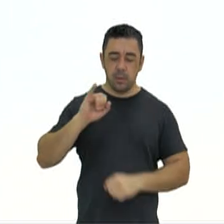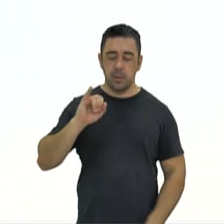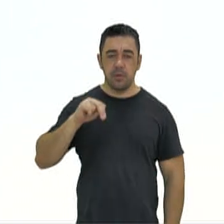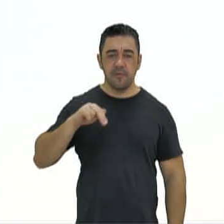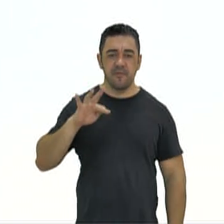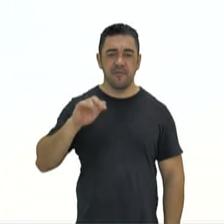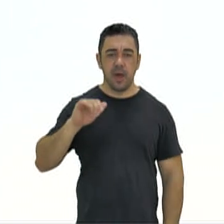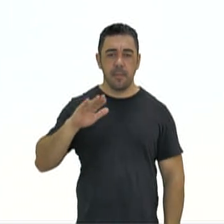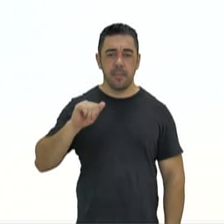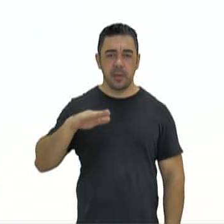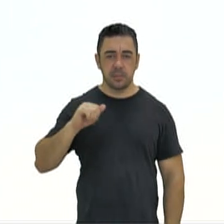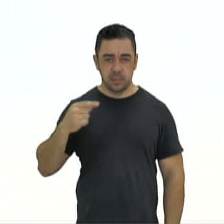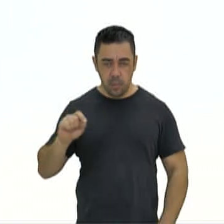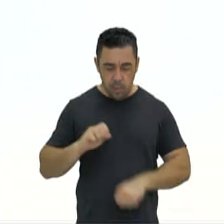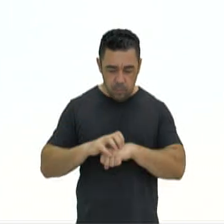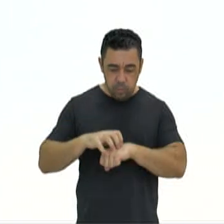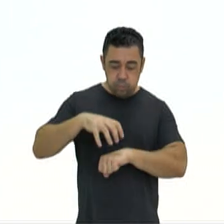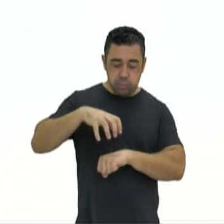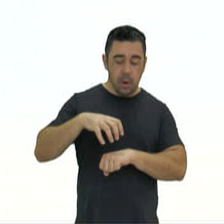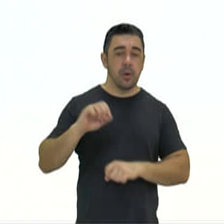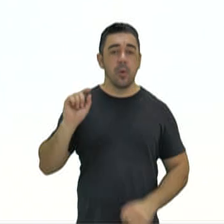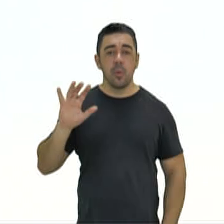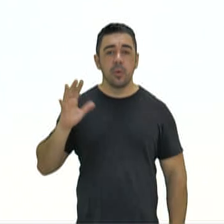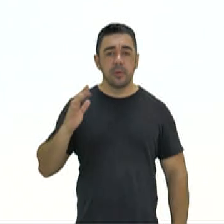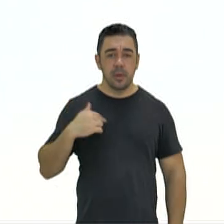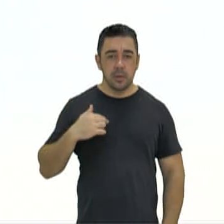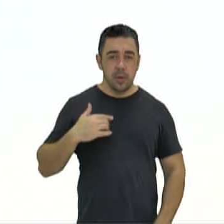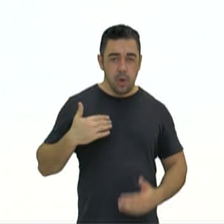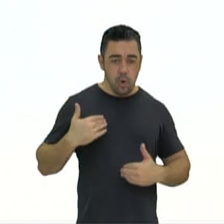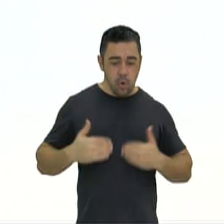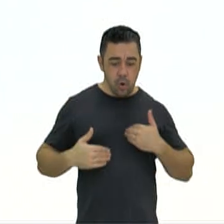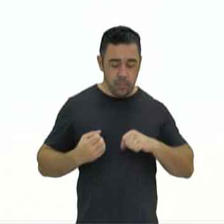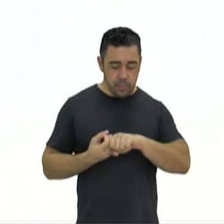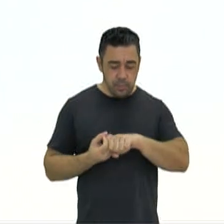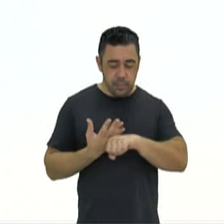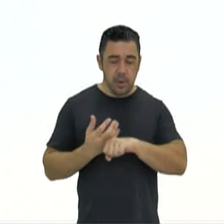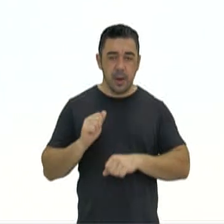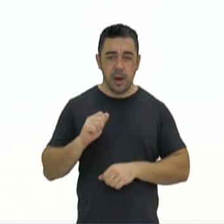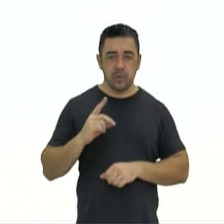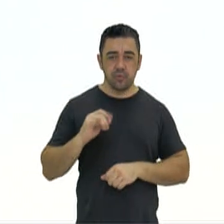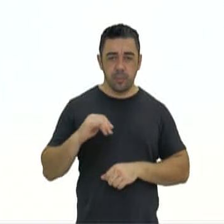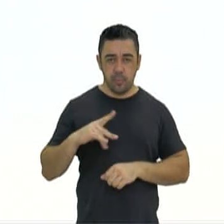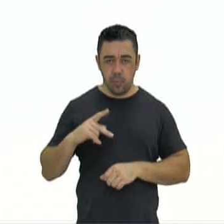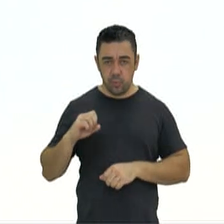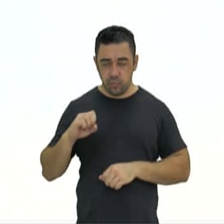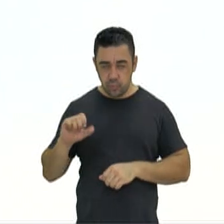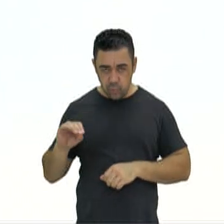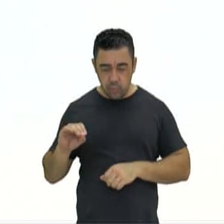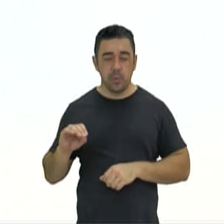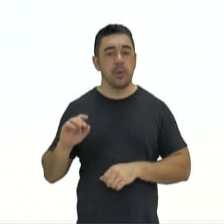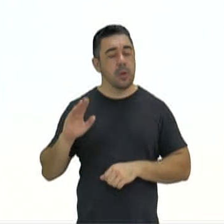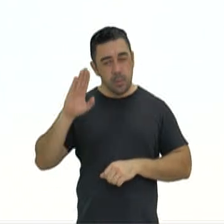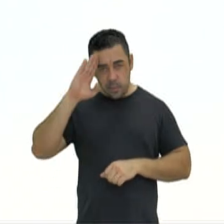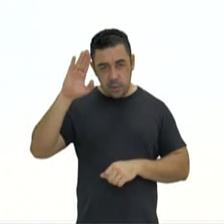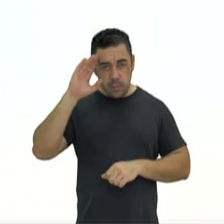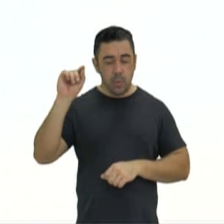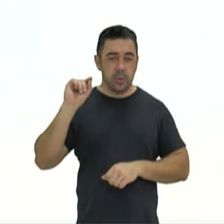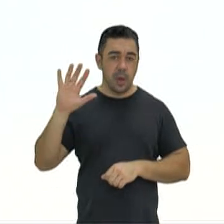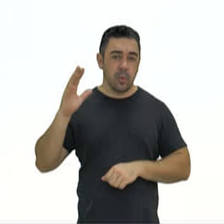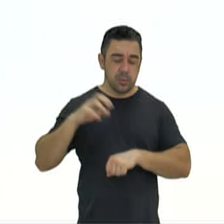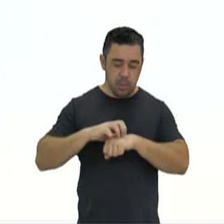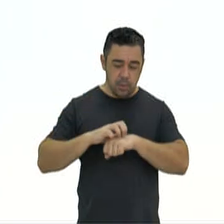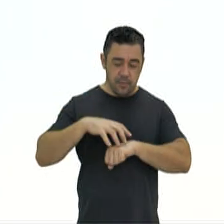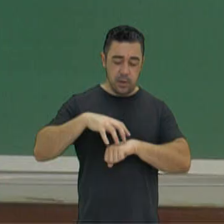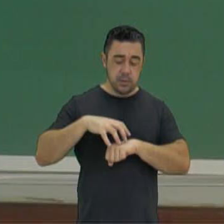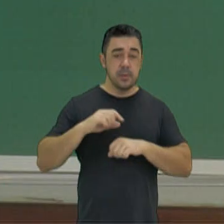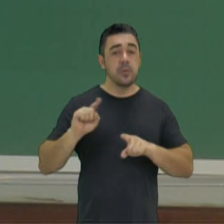a inflamação, liberadas pelo tecido adiposo, adipocinas, parecem ter um papel ativo na inflamação